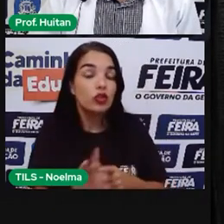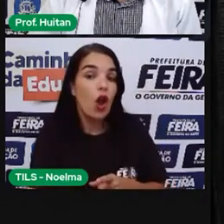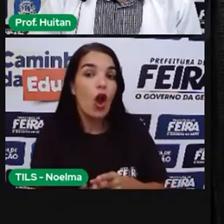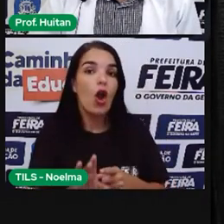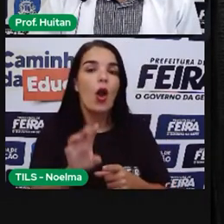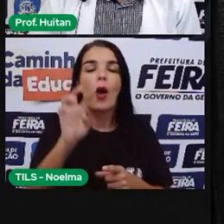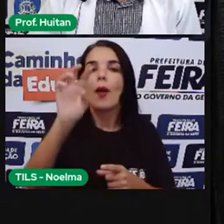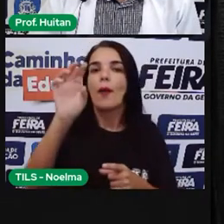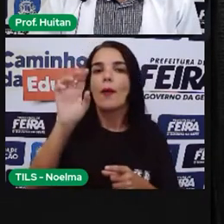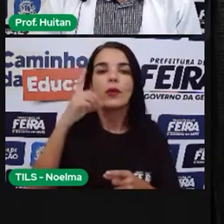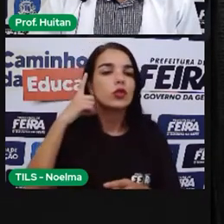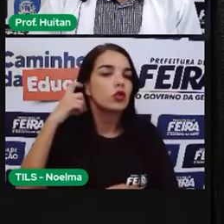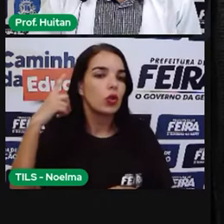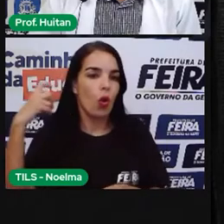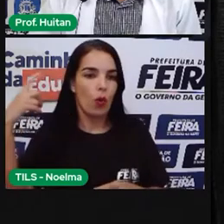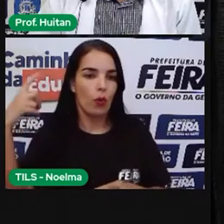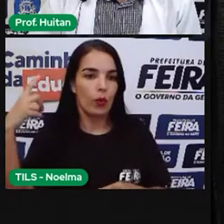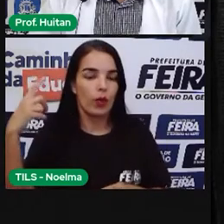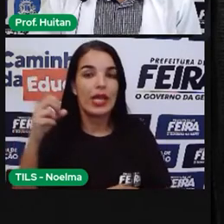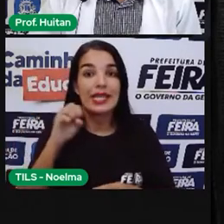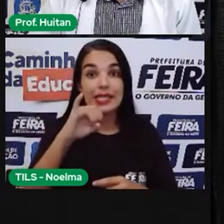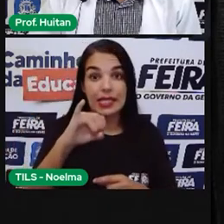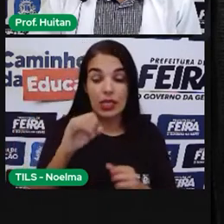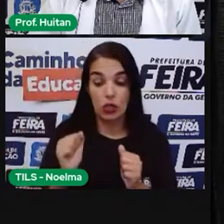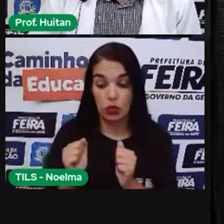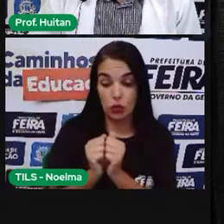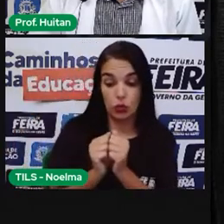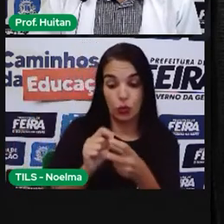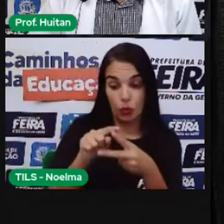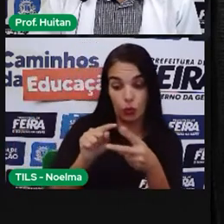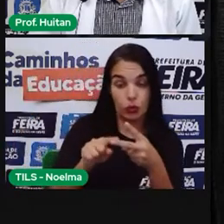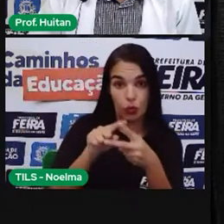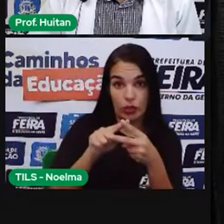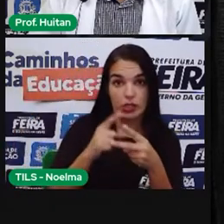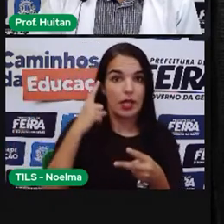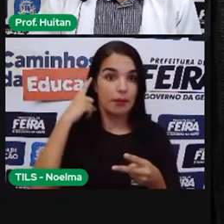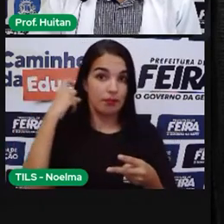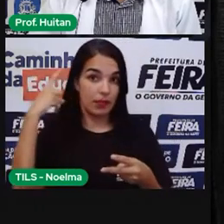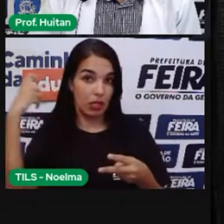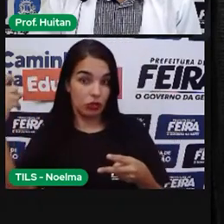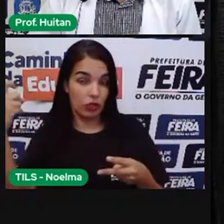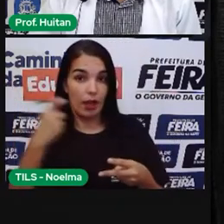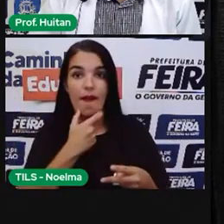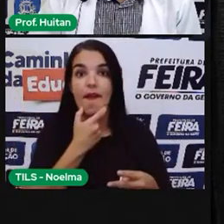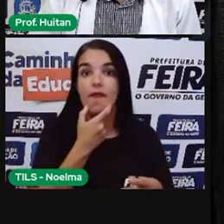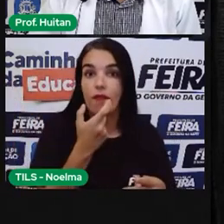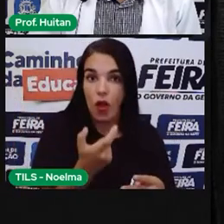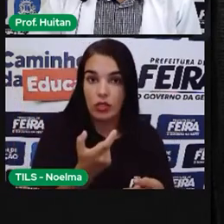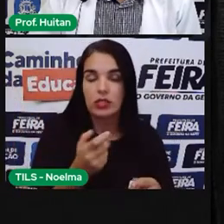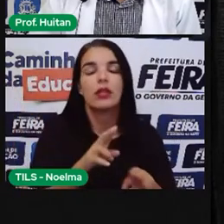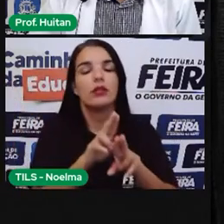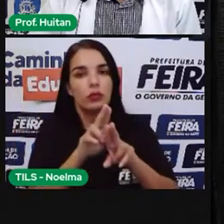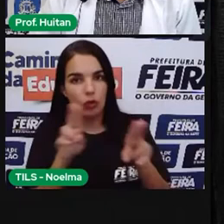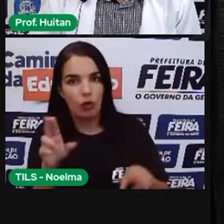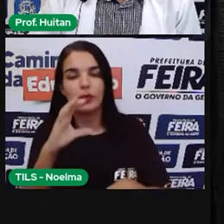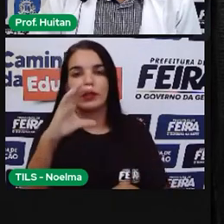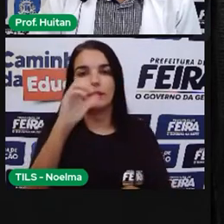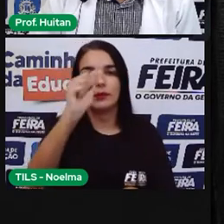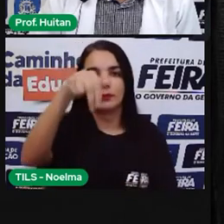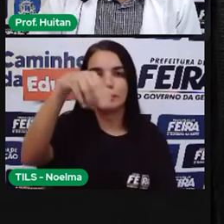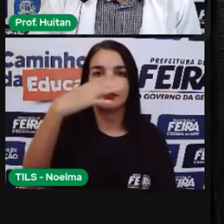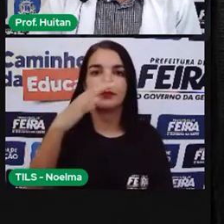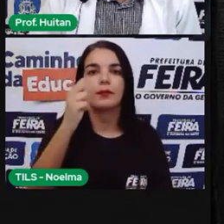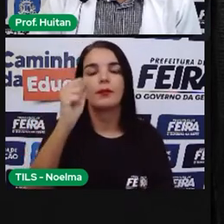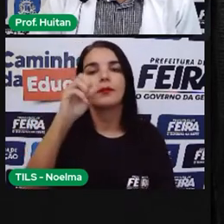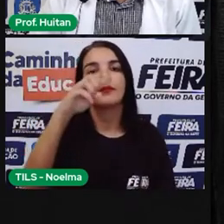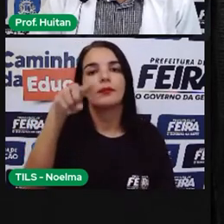a canção, ela pode ser classificada ou ser incluída dentro de três grandes gêneros musicais. Não é? No